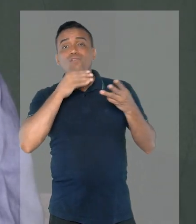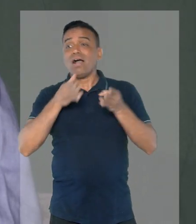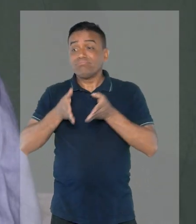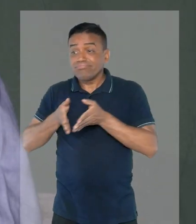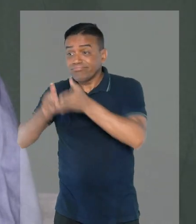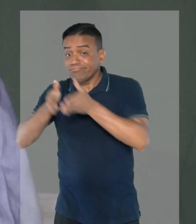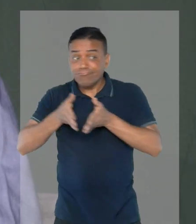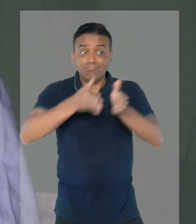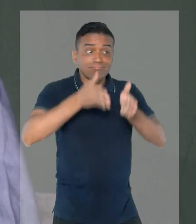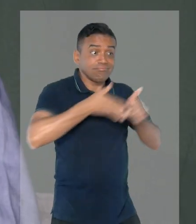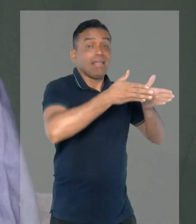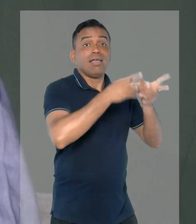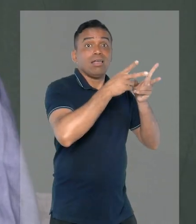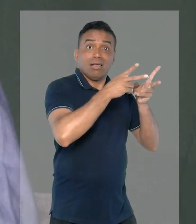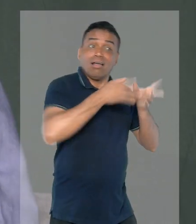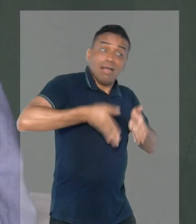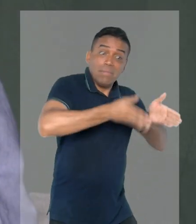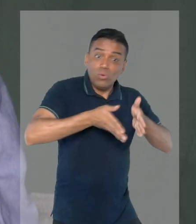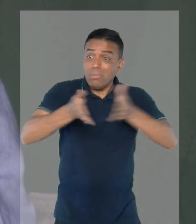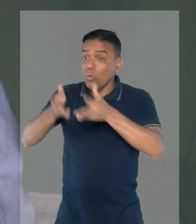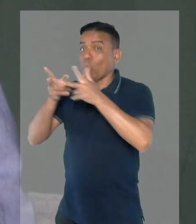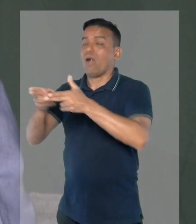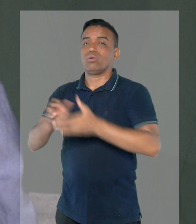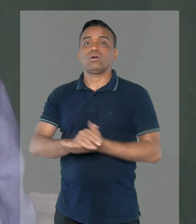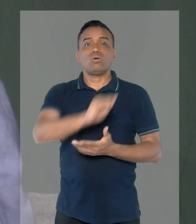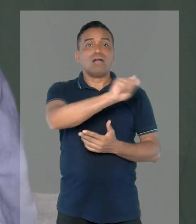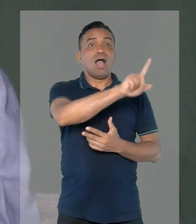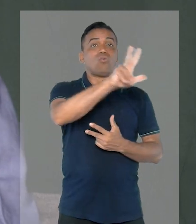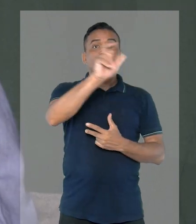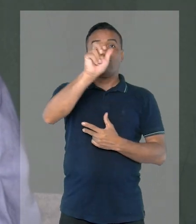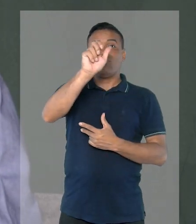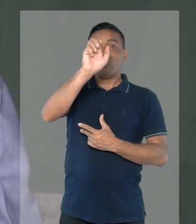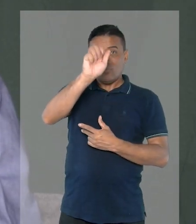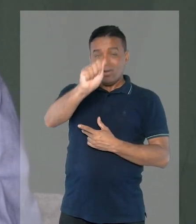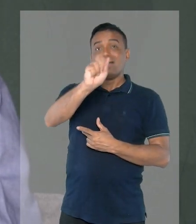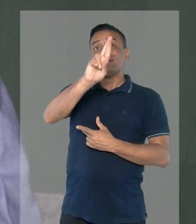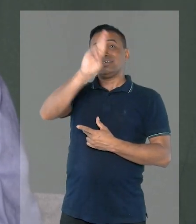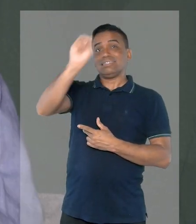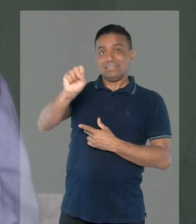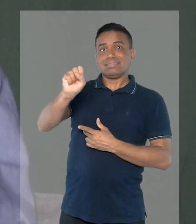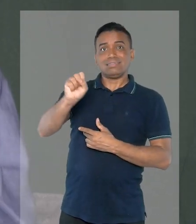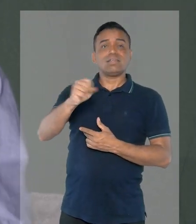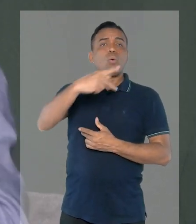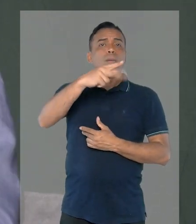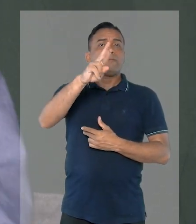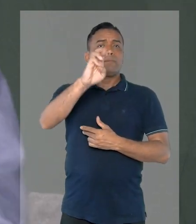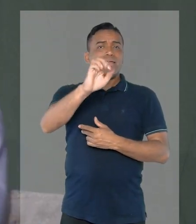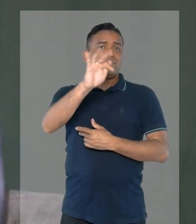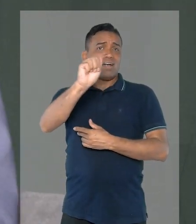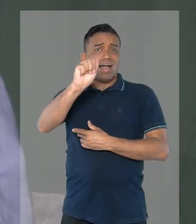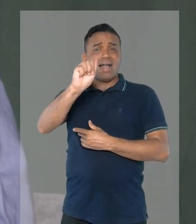também. E o Álvares tem um prefácio, que é o prefácio à segunda parte da Lira dos 20 Anos, que ele coloca